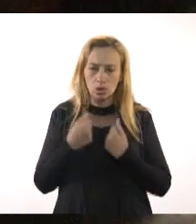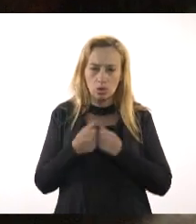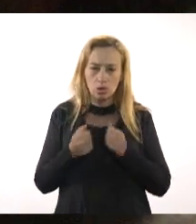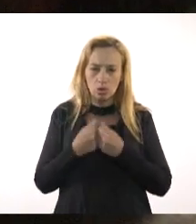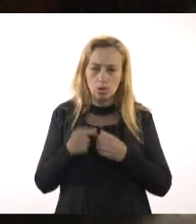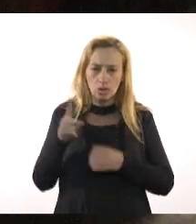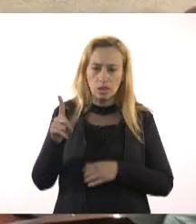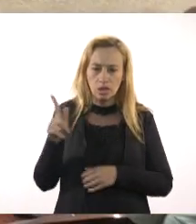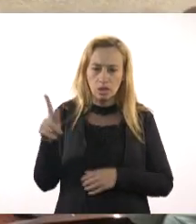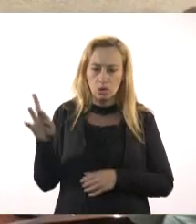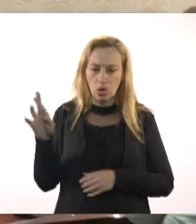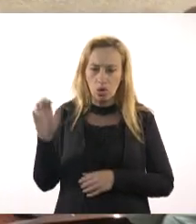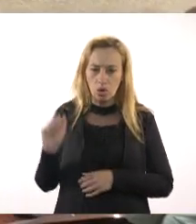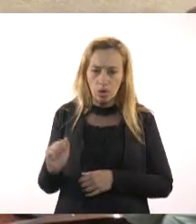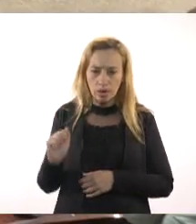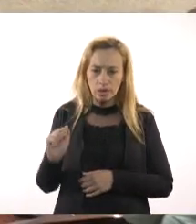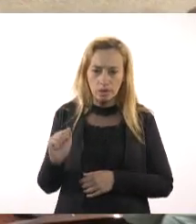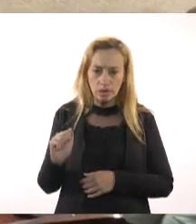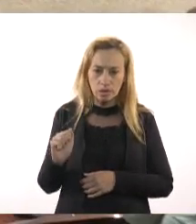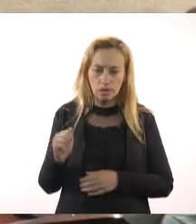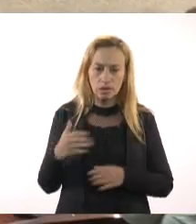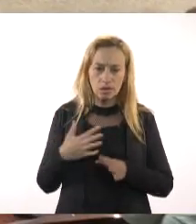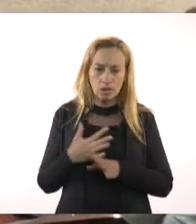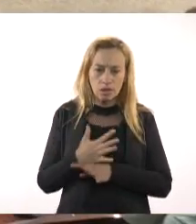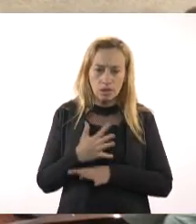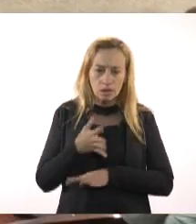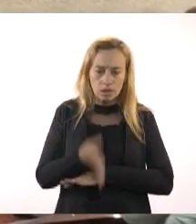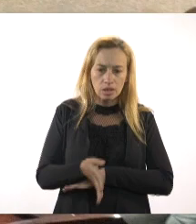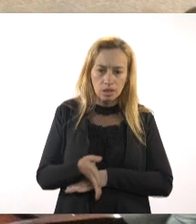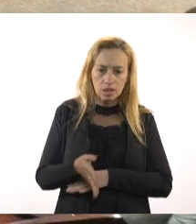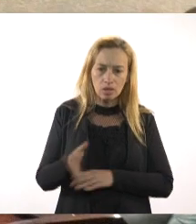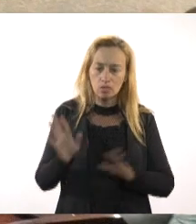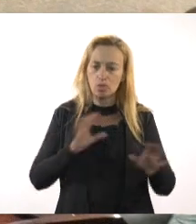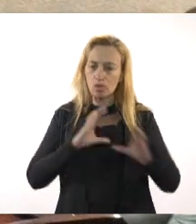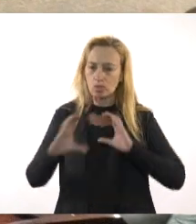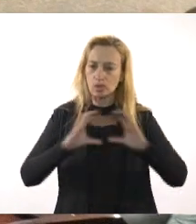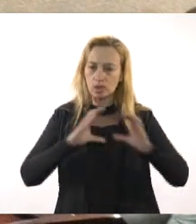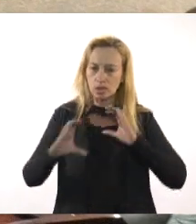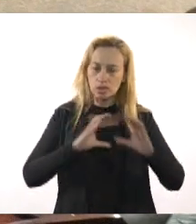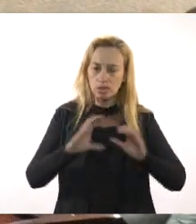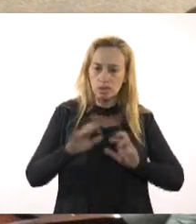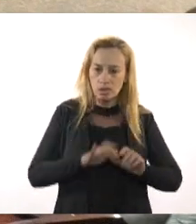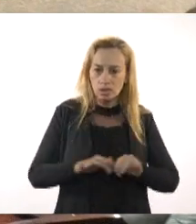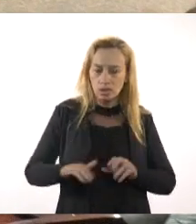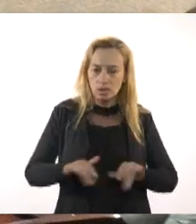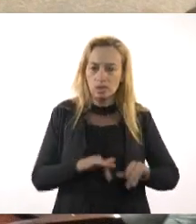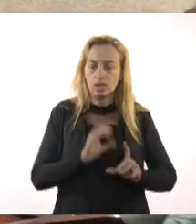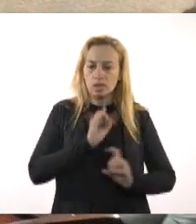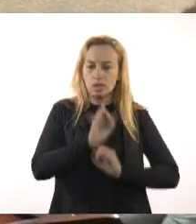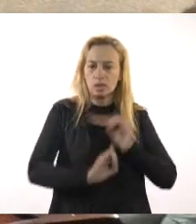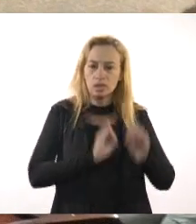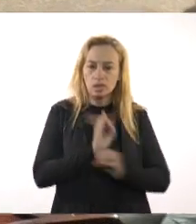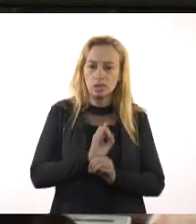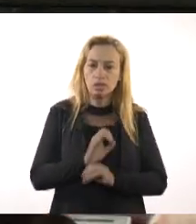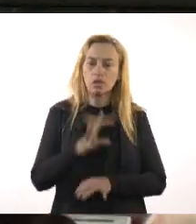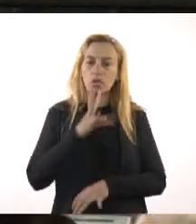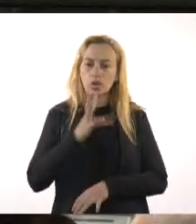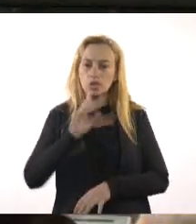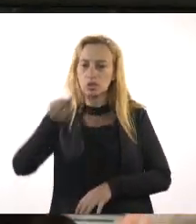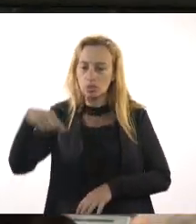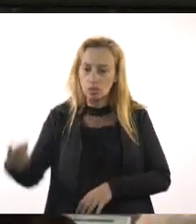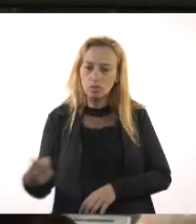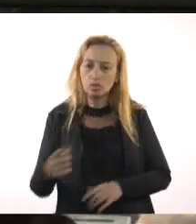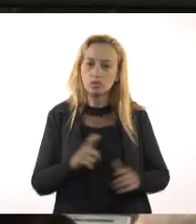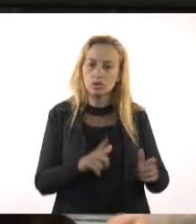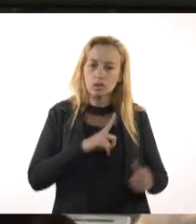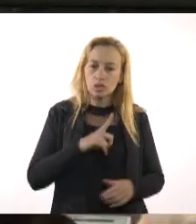Glória. Enfim, entrei mais com o intuito de comunicação e acesso à internet. E depois reconheci várias outras demandas que